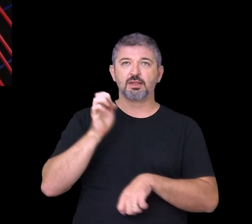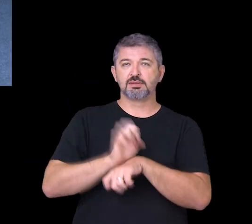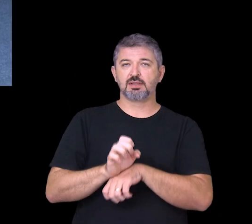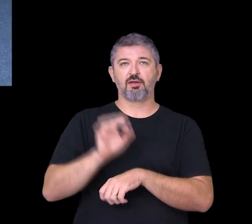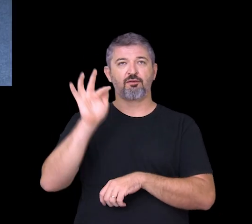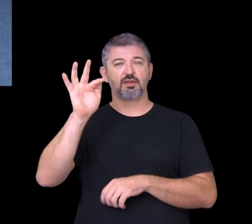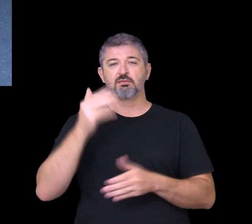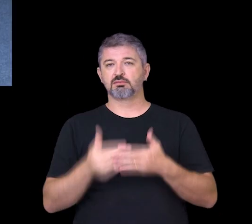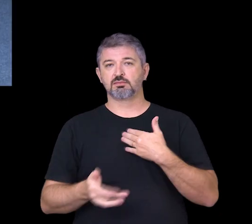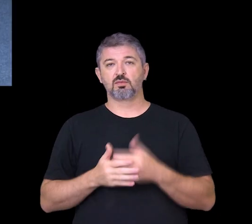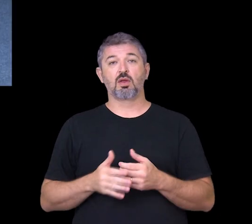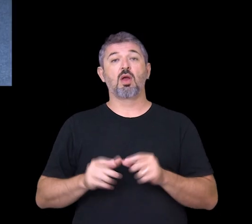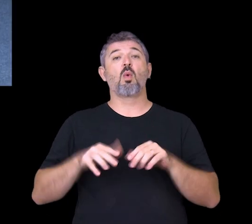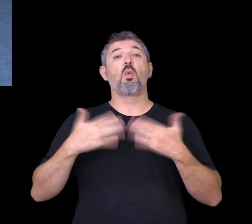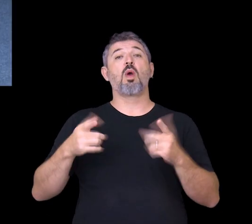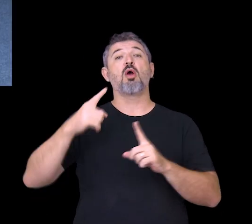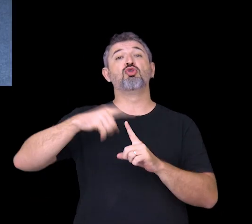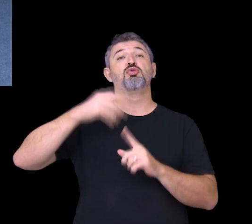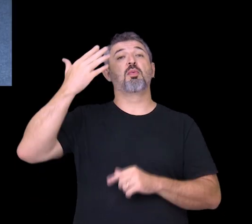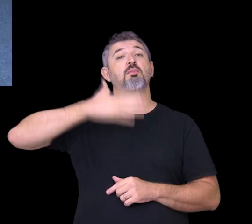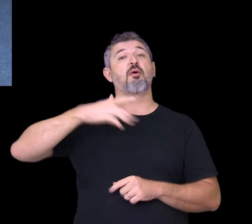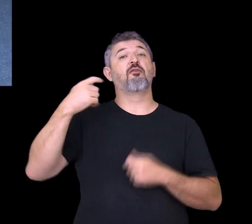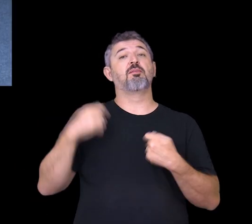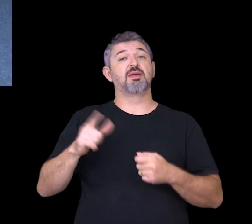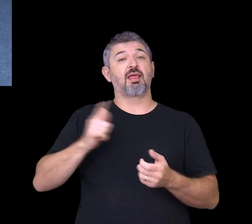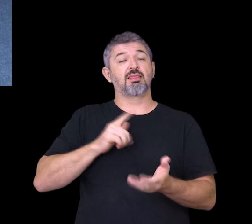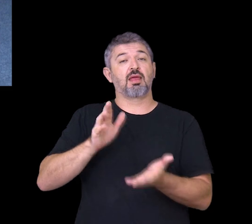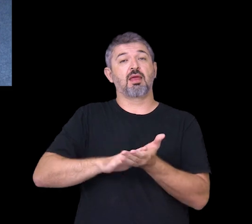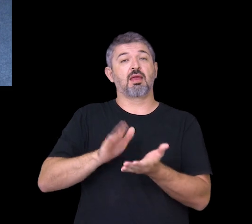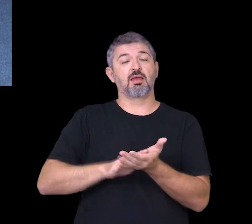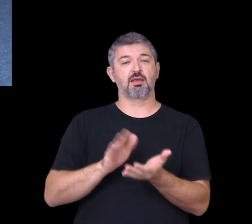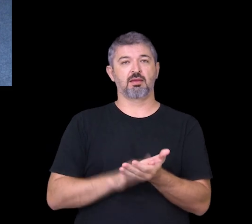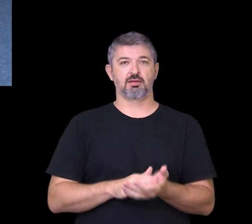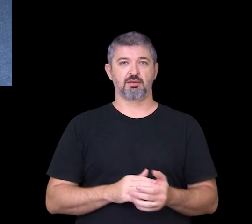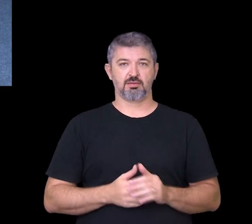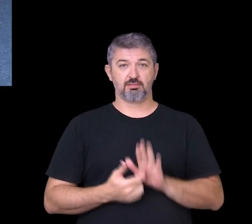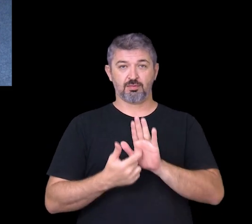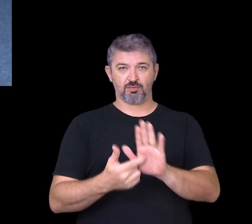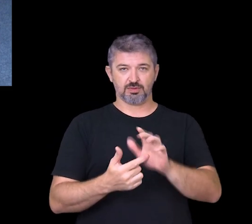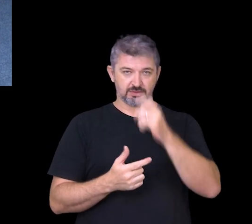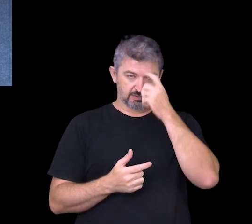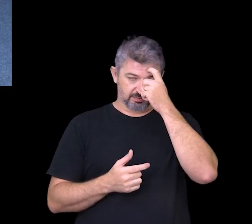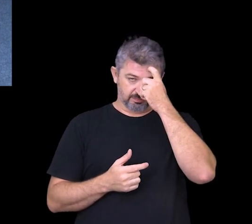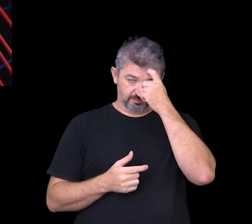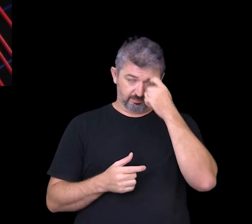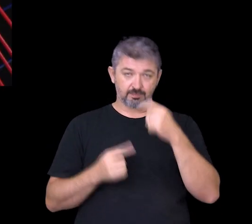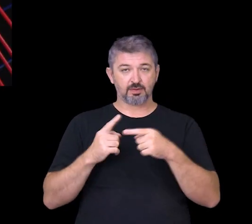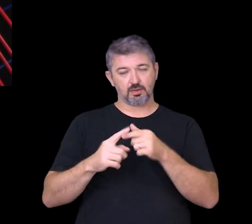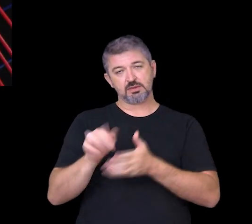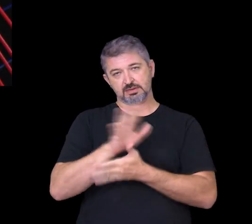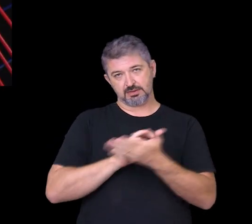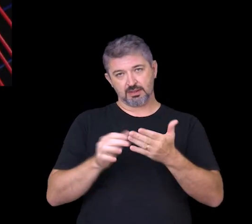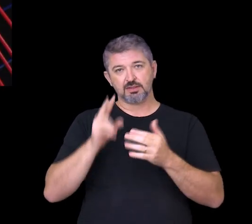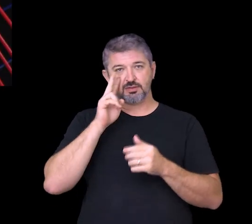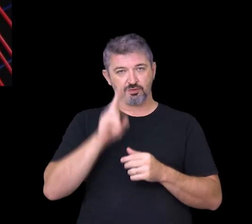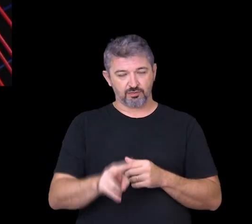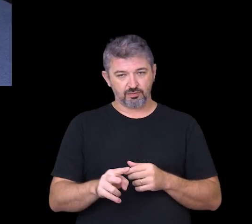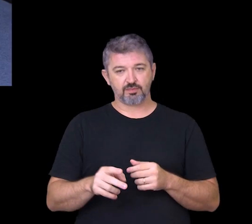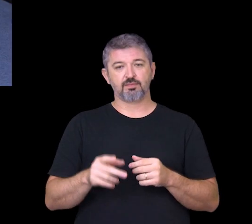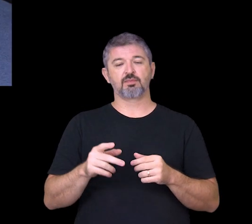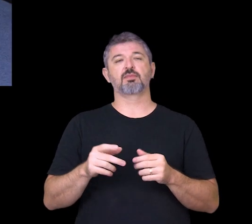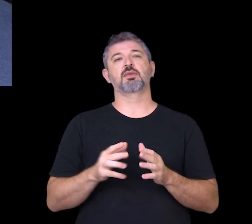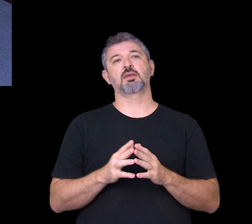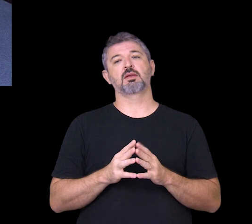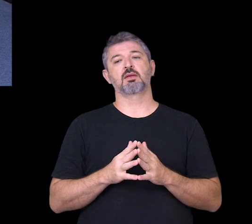estadual ou federal, quais são as provas que ela precisa reunir. A pesquisa mostra justamente esses dados também, né, que a gente vai ver